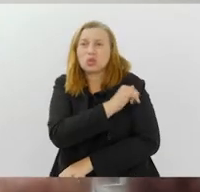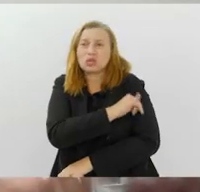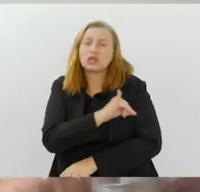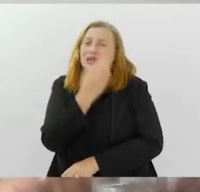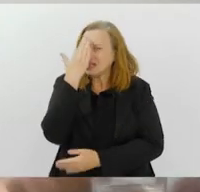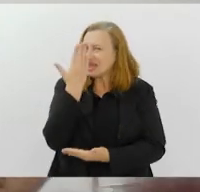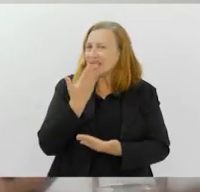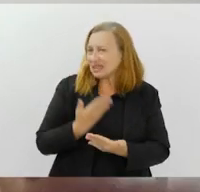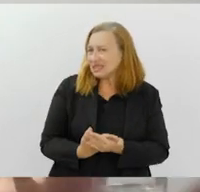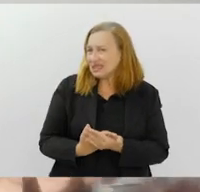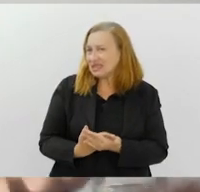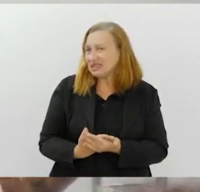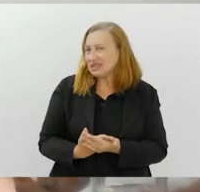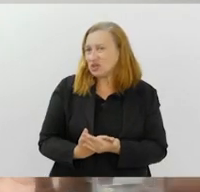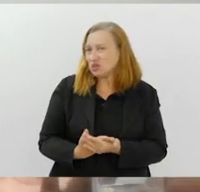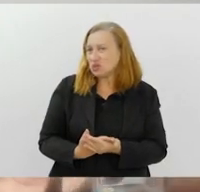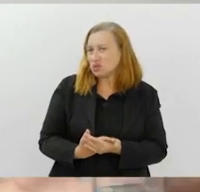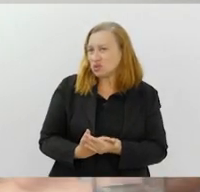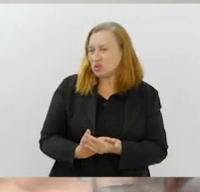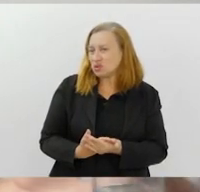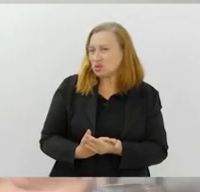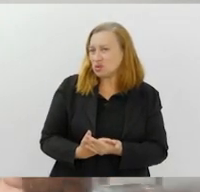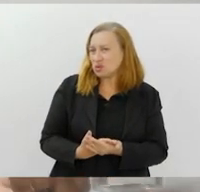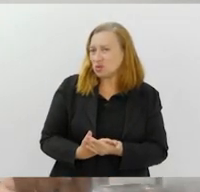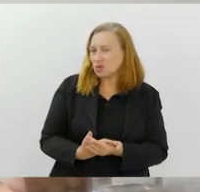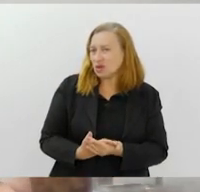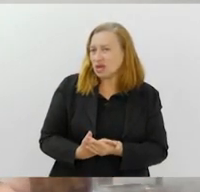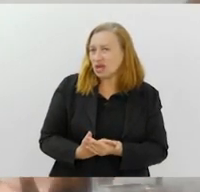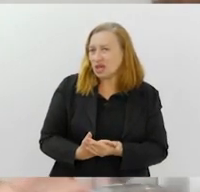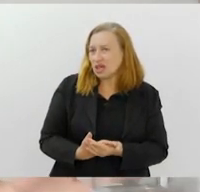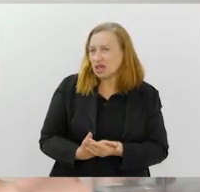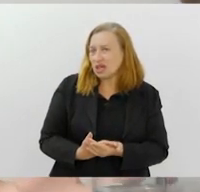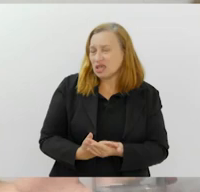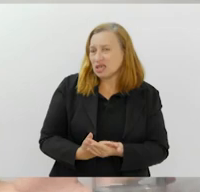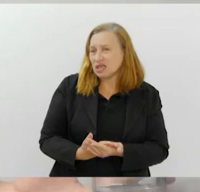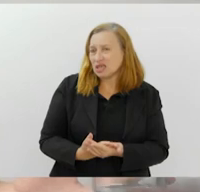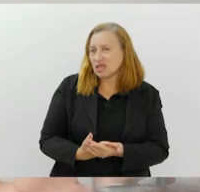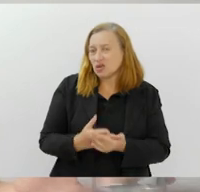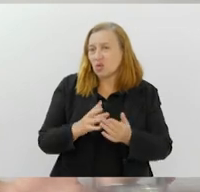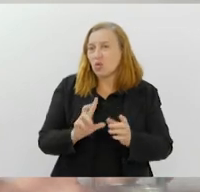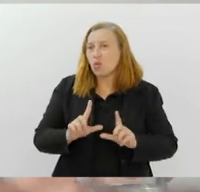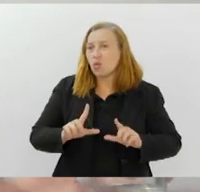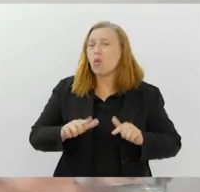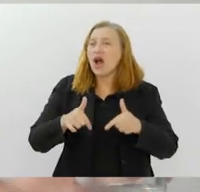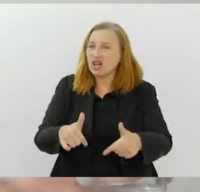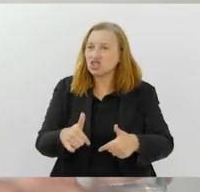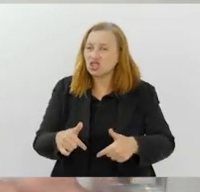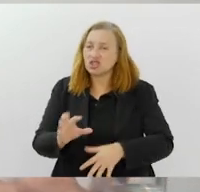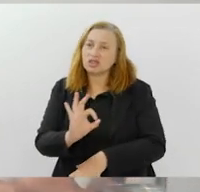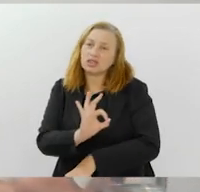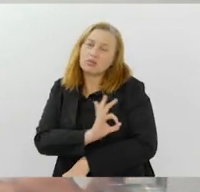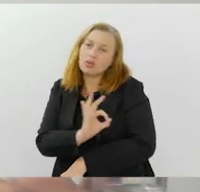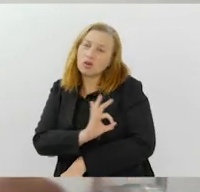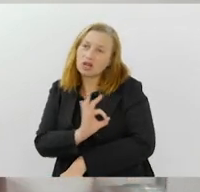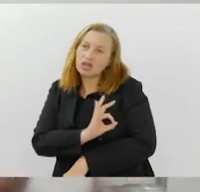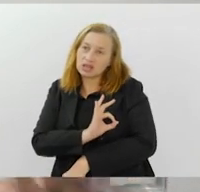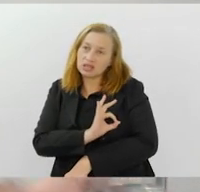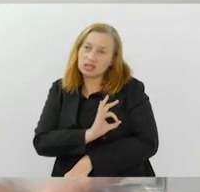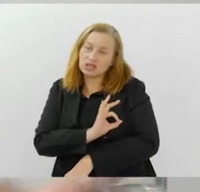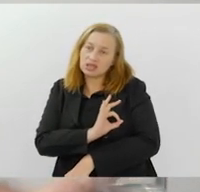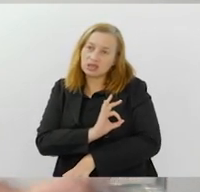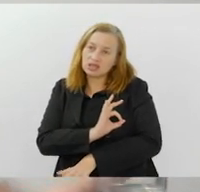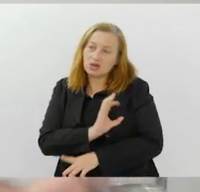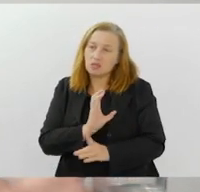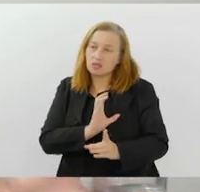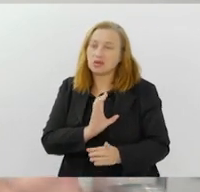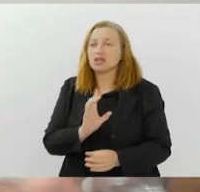acredito que uma banalização do efeito da abordagem policial nas pessoas né então eu